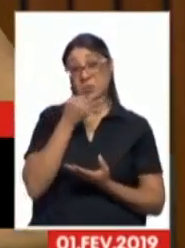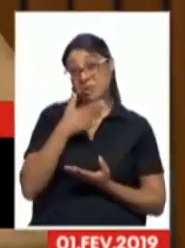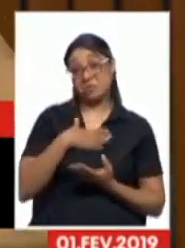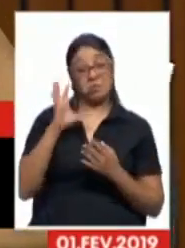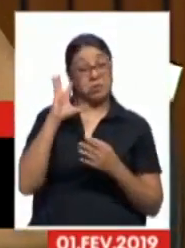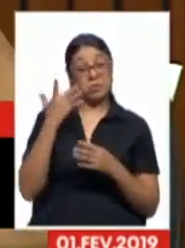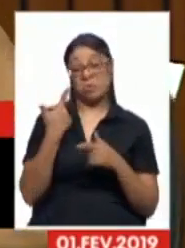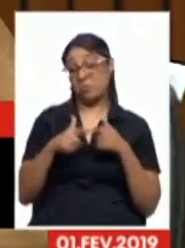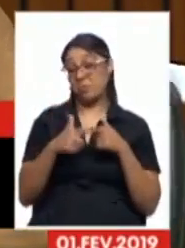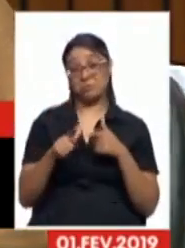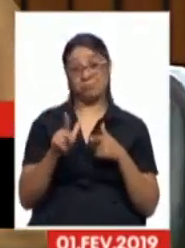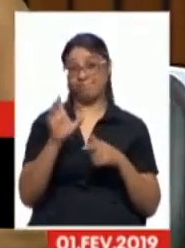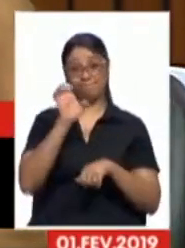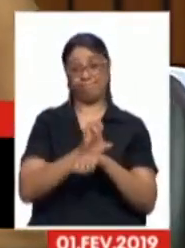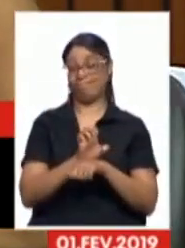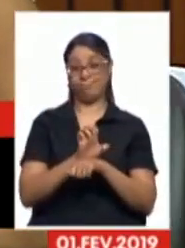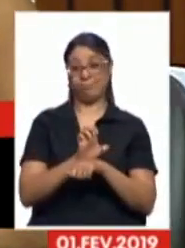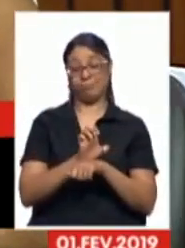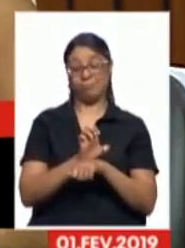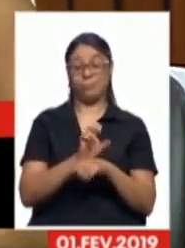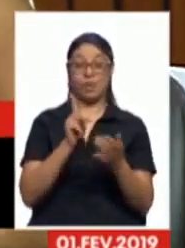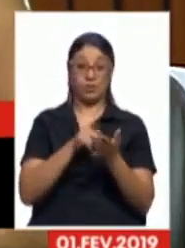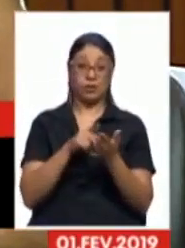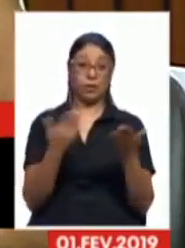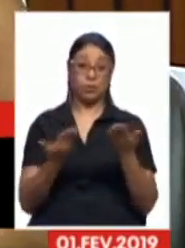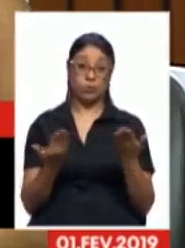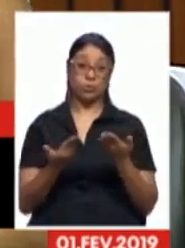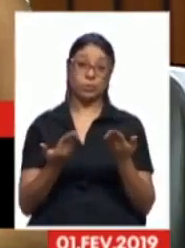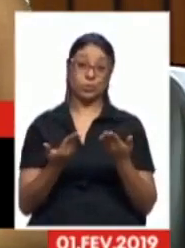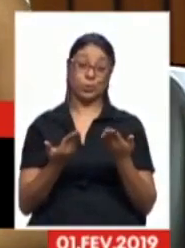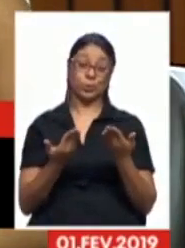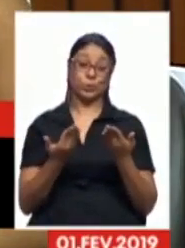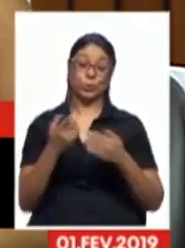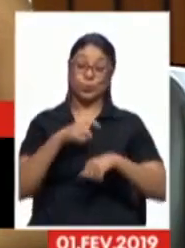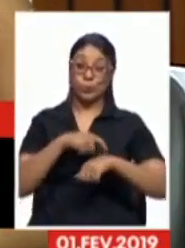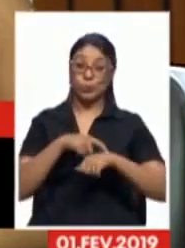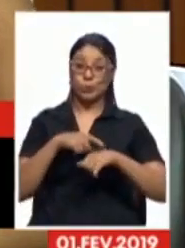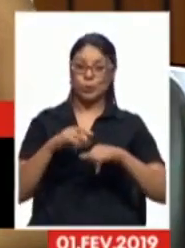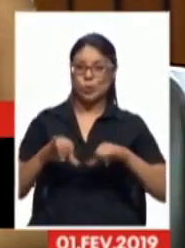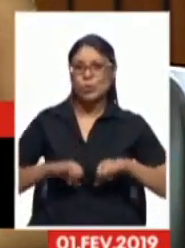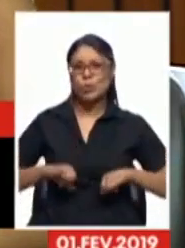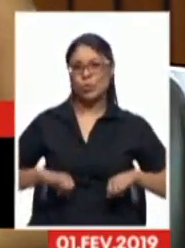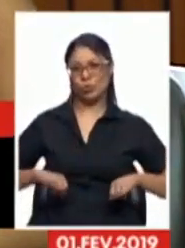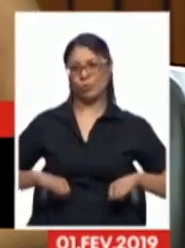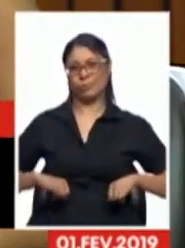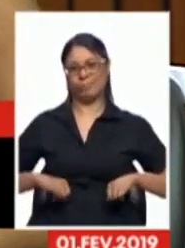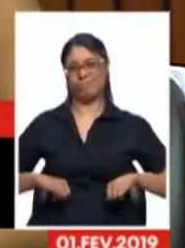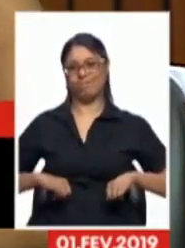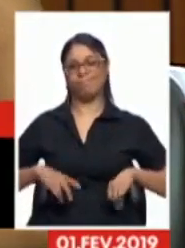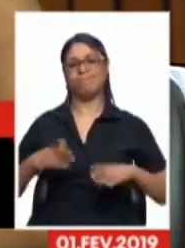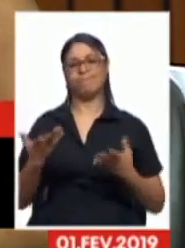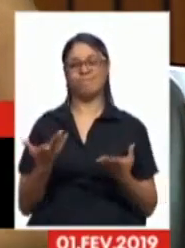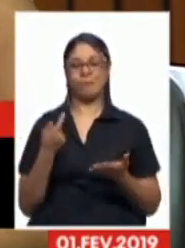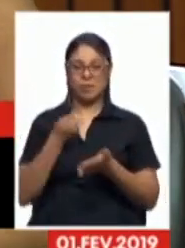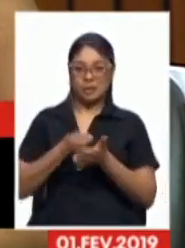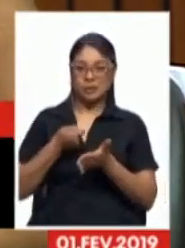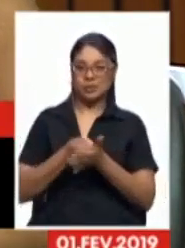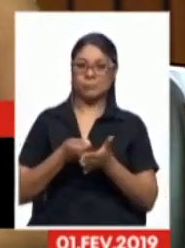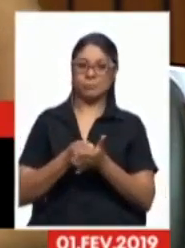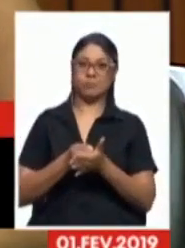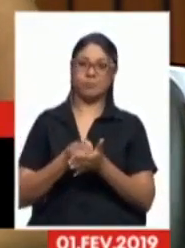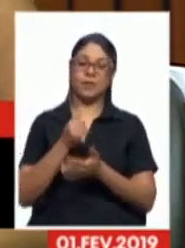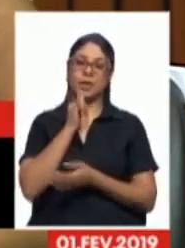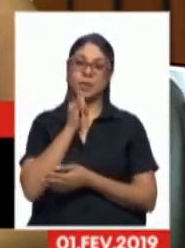do nosso Estado, que, na verdade, hoje sofre com as políticas que a União tem imposto, por exemplo, a Lei